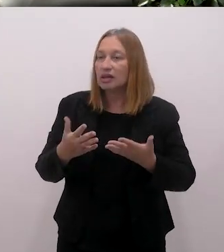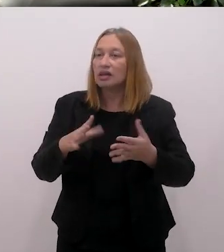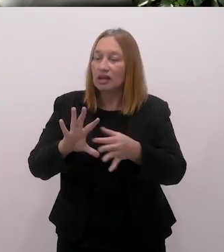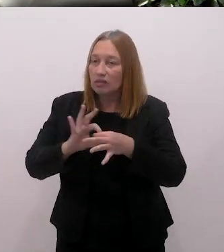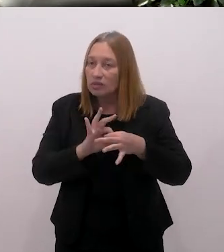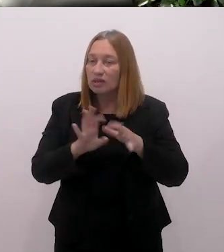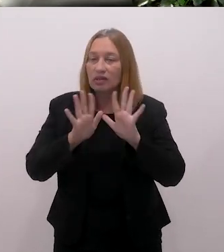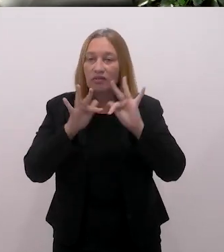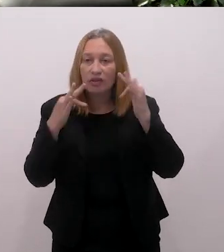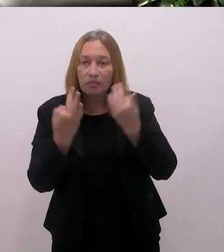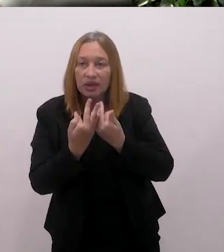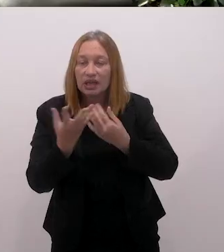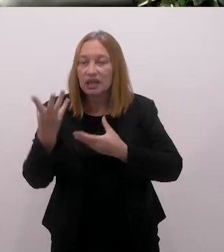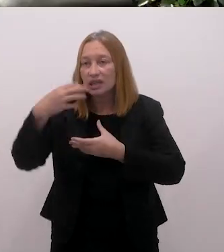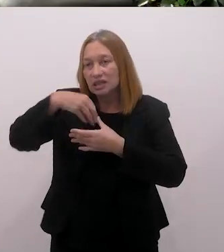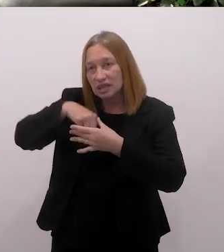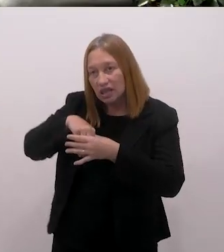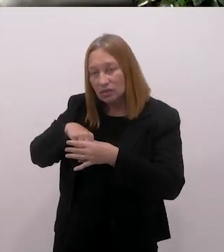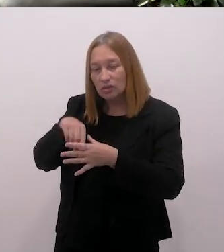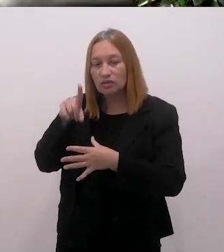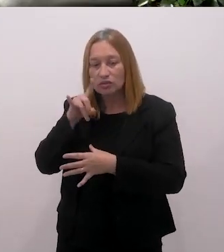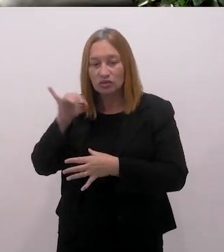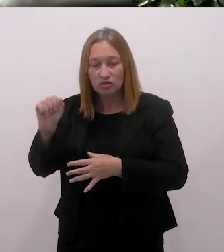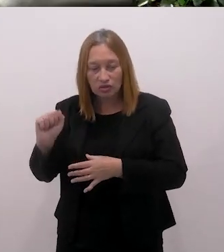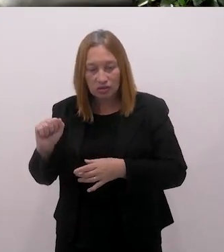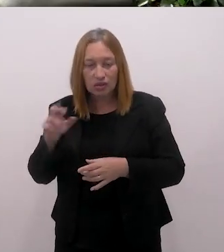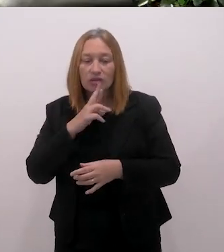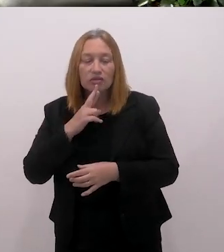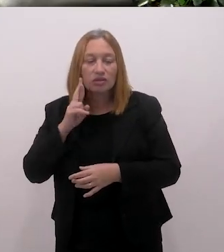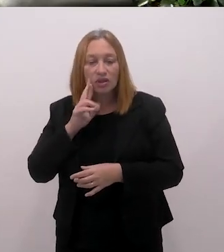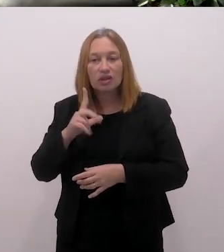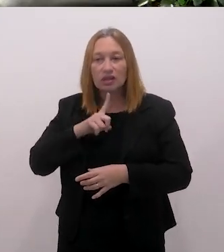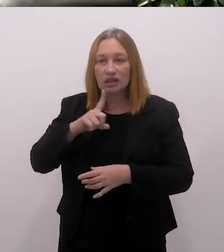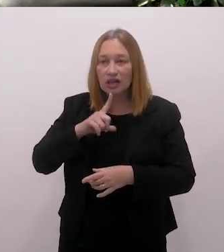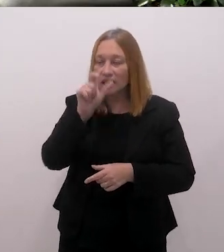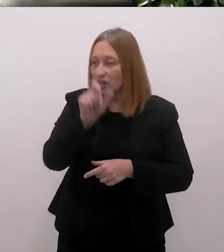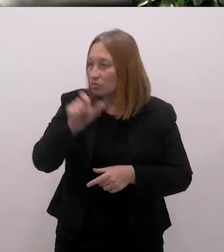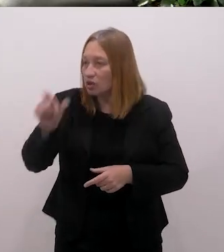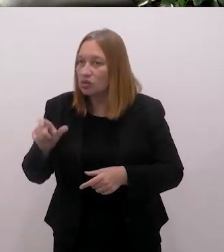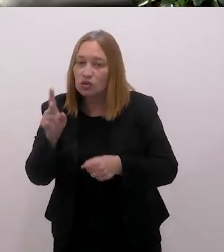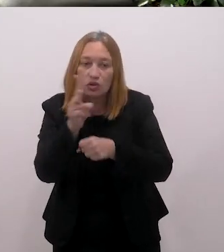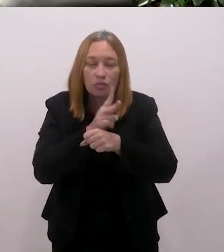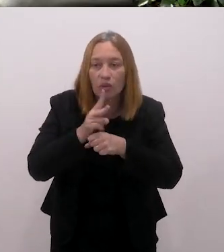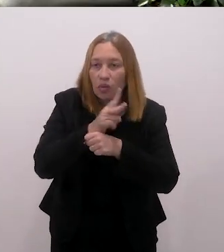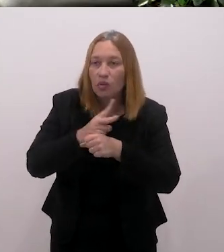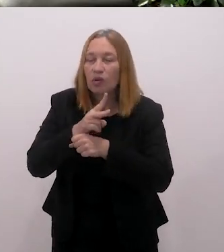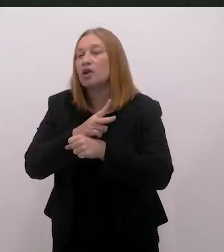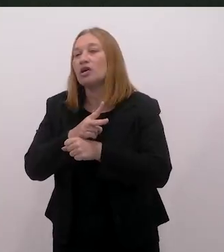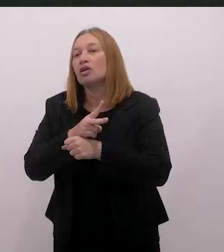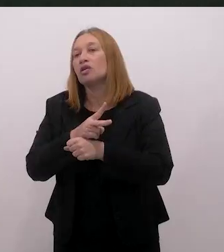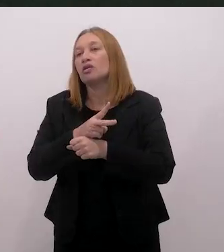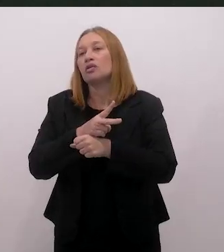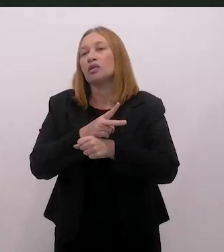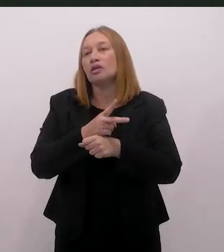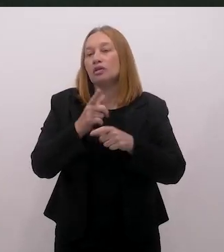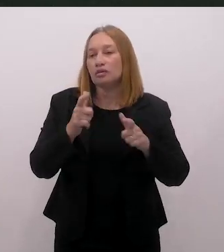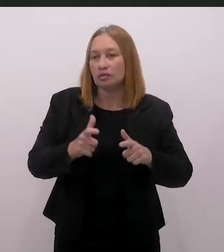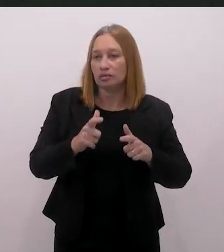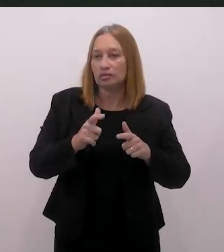tem aquele envolvimento familiar. E dentro do Dida, também existe aquelas pessoas que